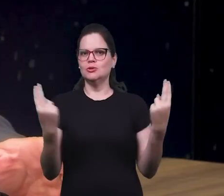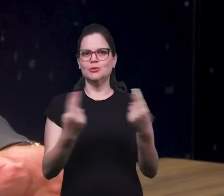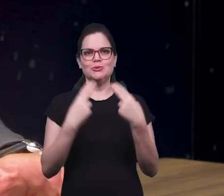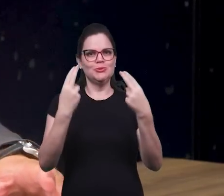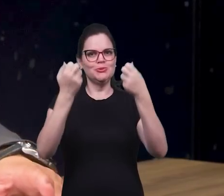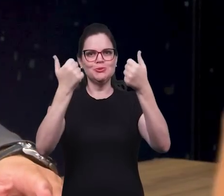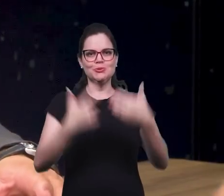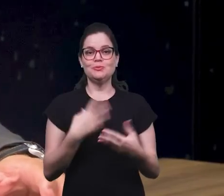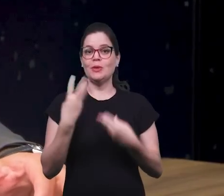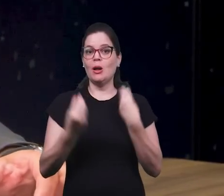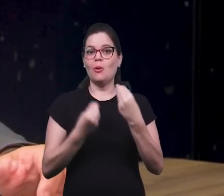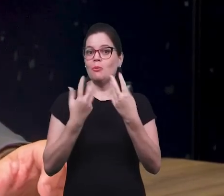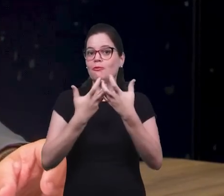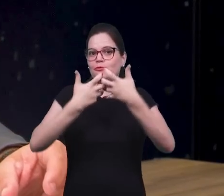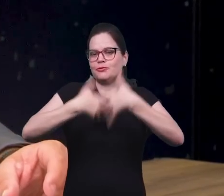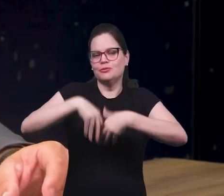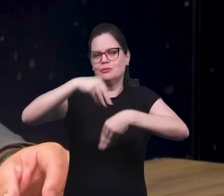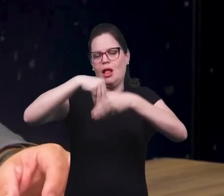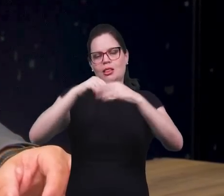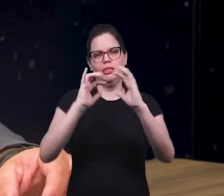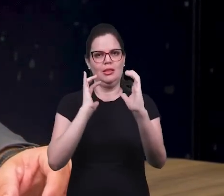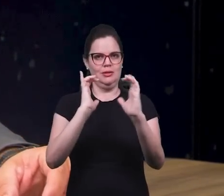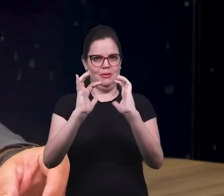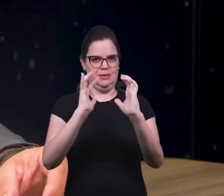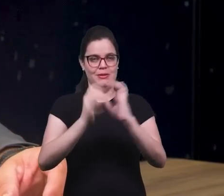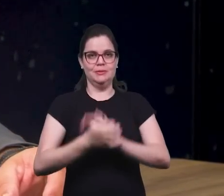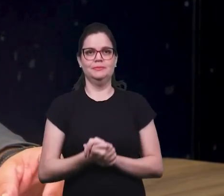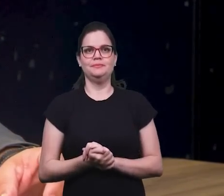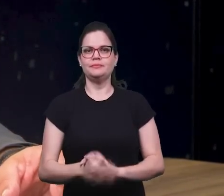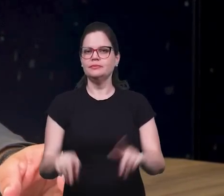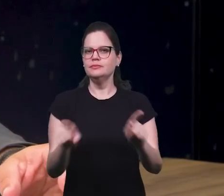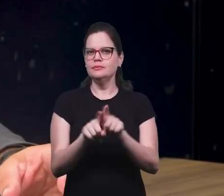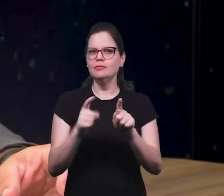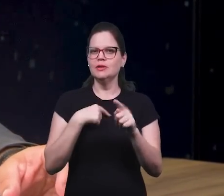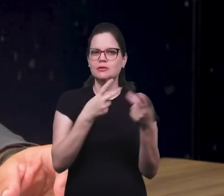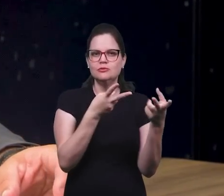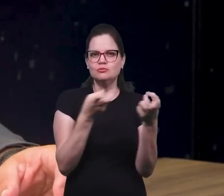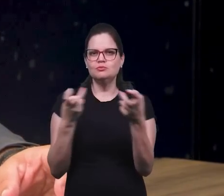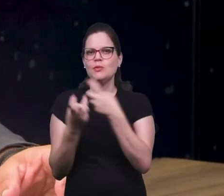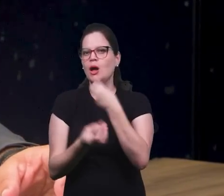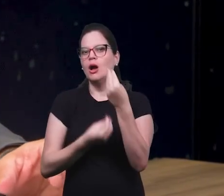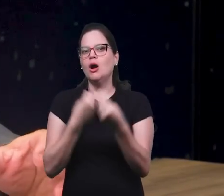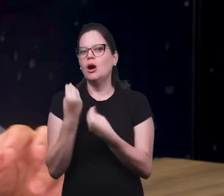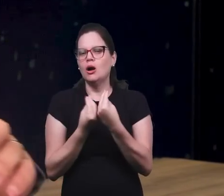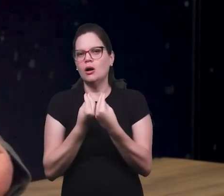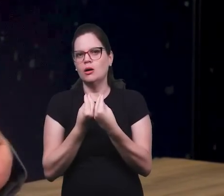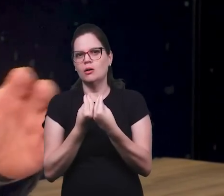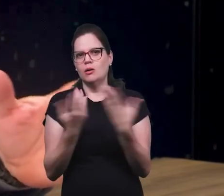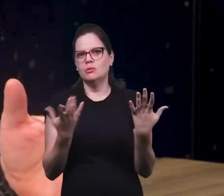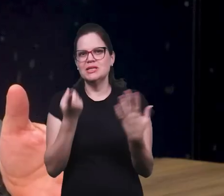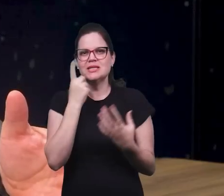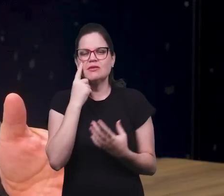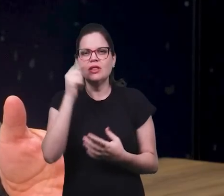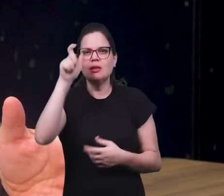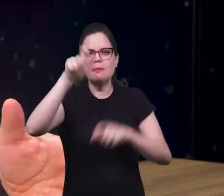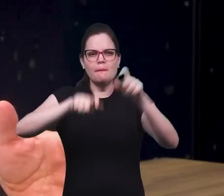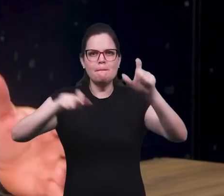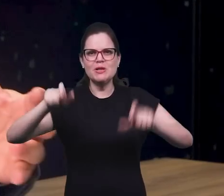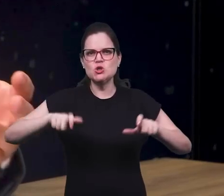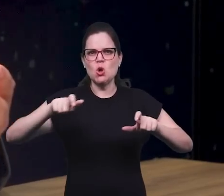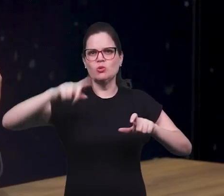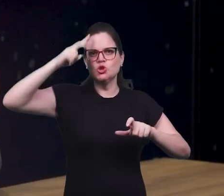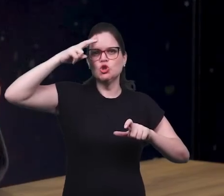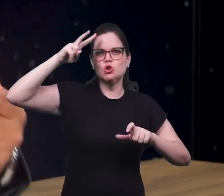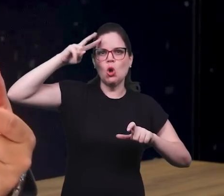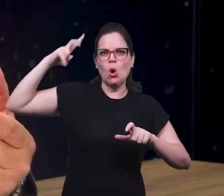universo criador. E nós vamos ver isso na vida do homem de maneira notável. Nós temos homens notáveis ao longo da história que